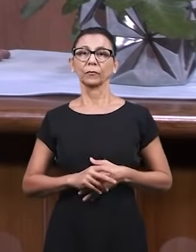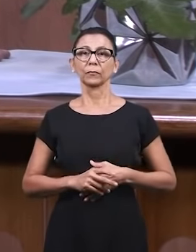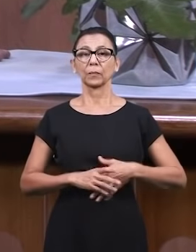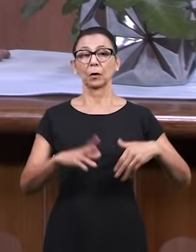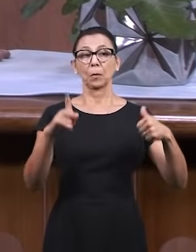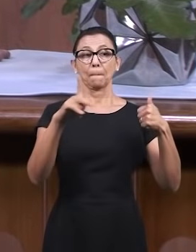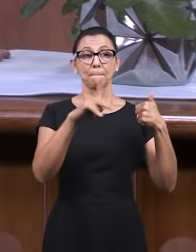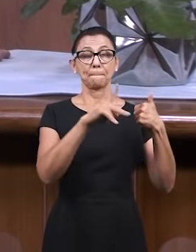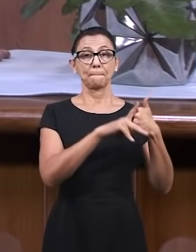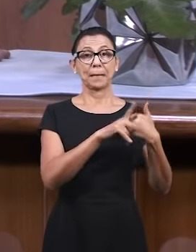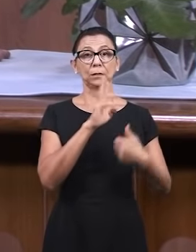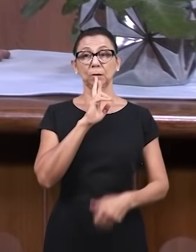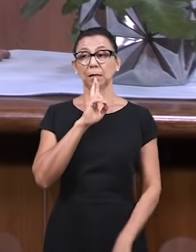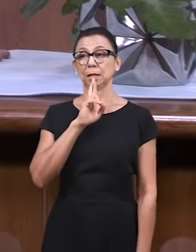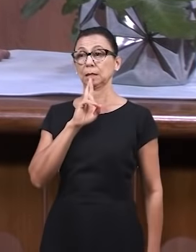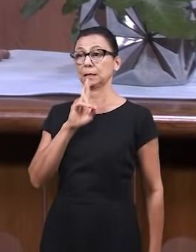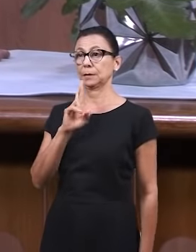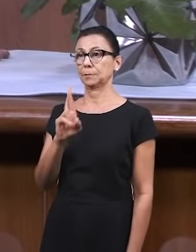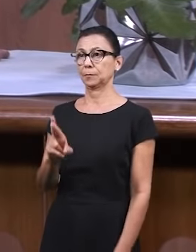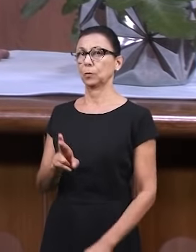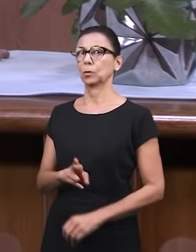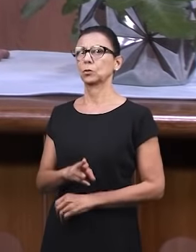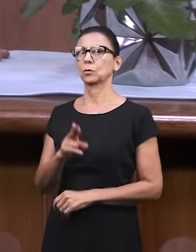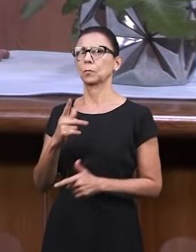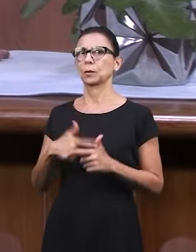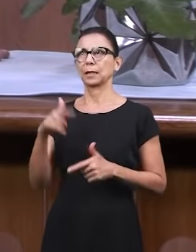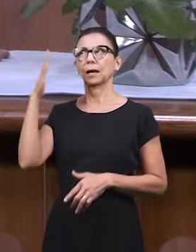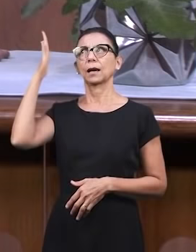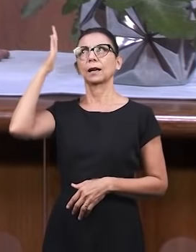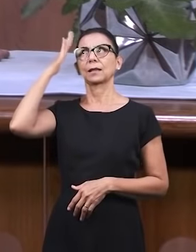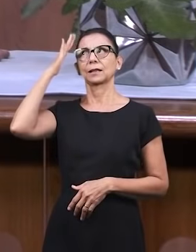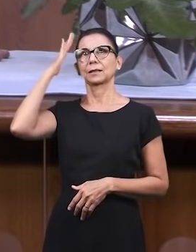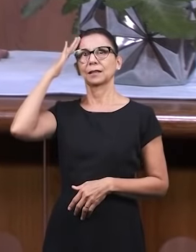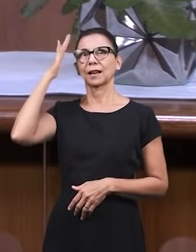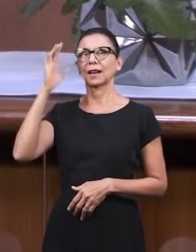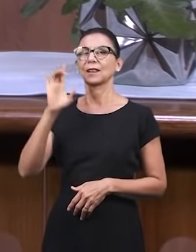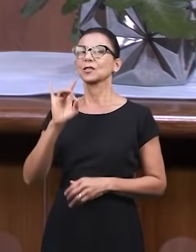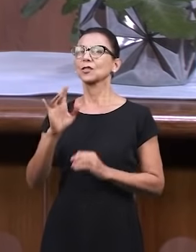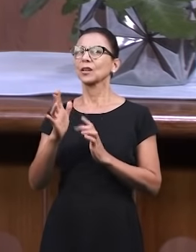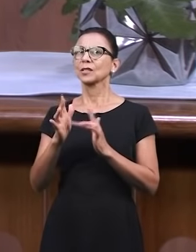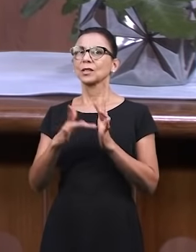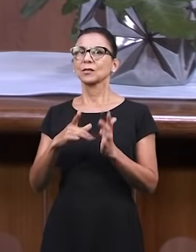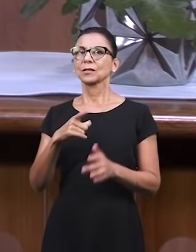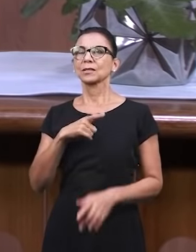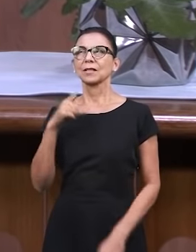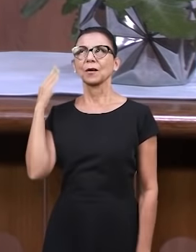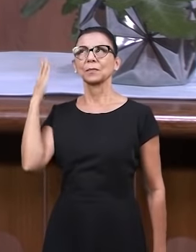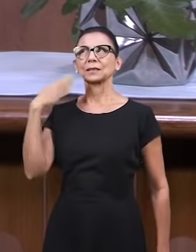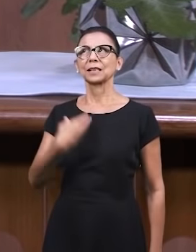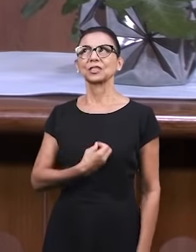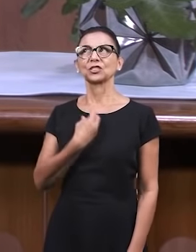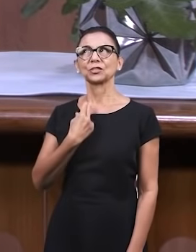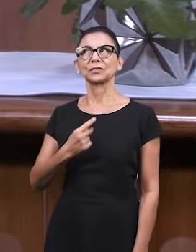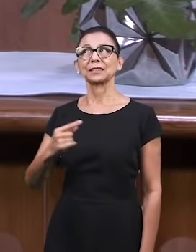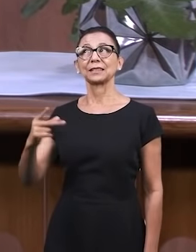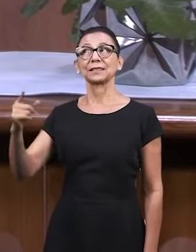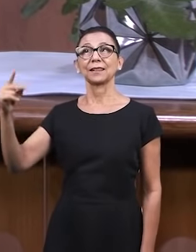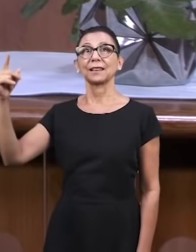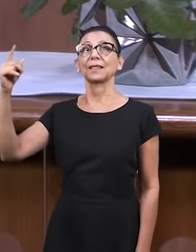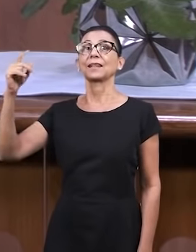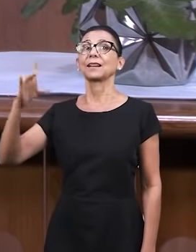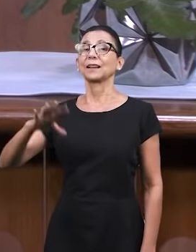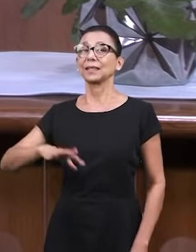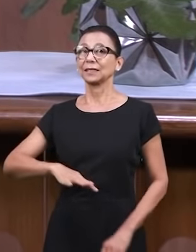ele responde, é como se ele estivesse entendendo isso. Tu tens as palavras de vida eterna, aquelas palavras que o Senhor